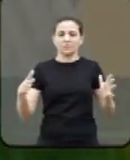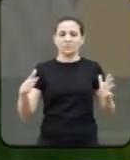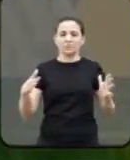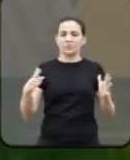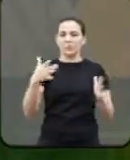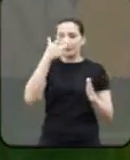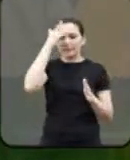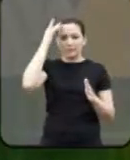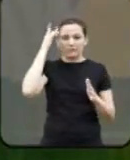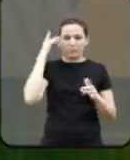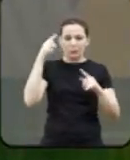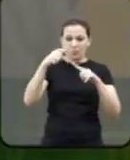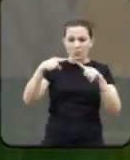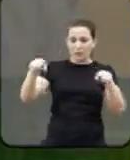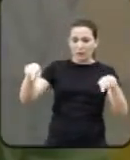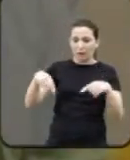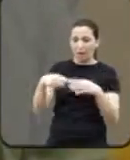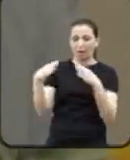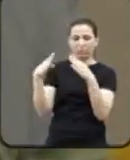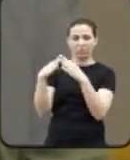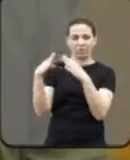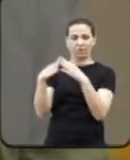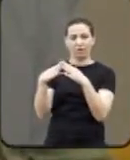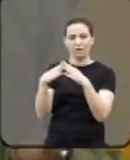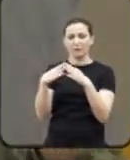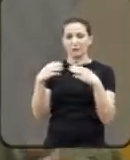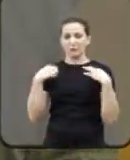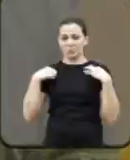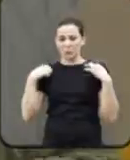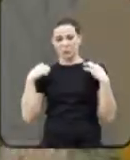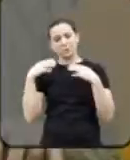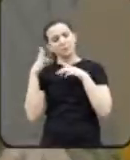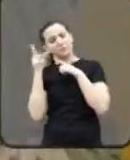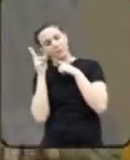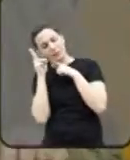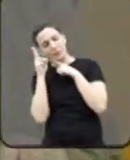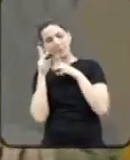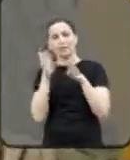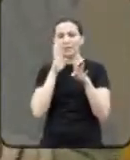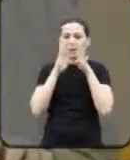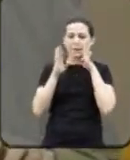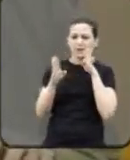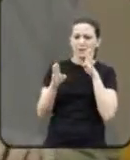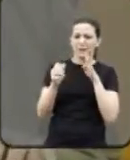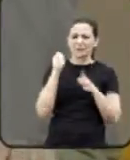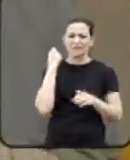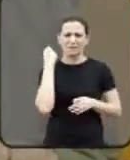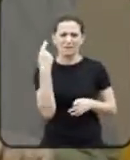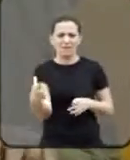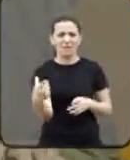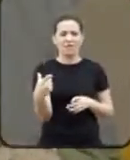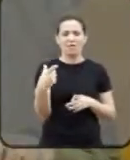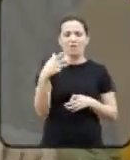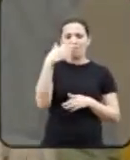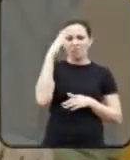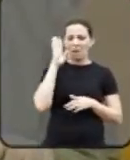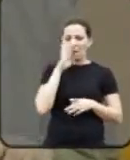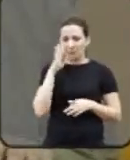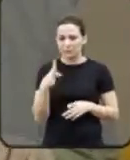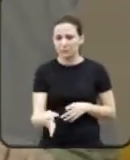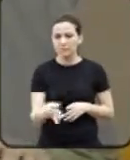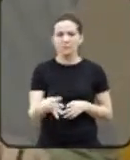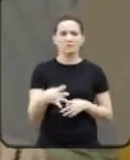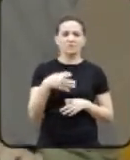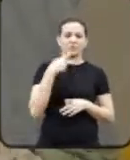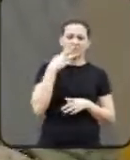coisa ali. Uma pessoa que está no quarto dele, lá de pijama, ele está lá com o computador aberto, está no Facebook, xingando, maltratando,